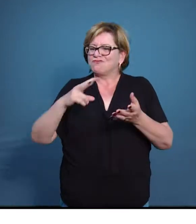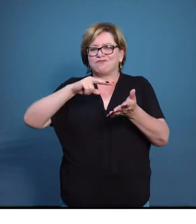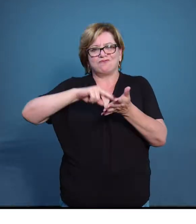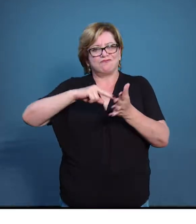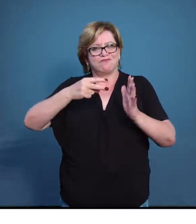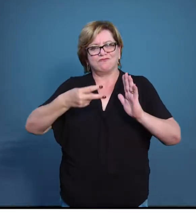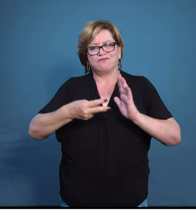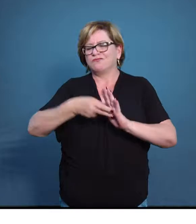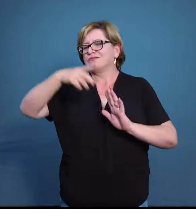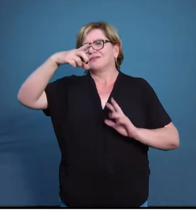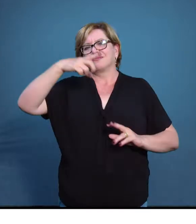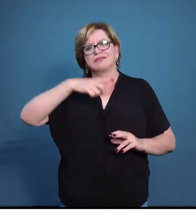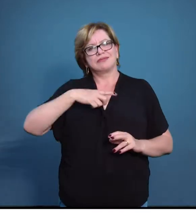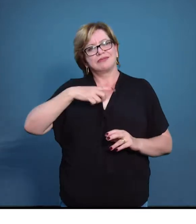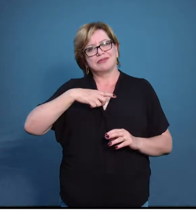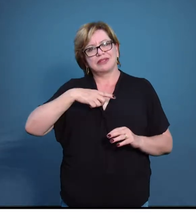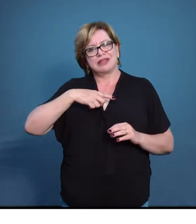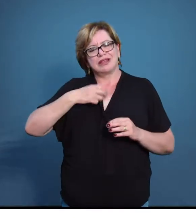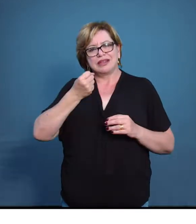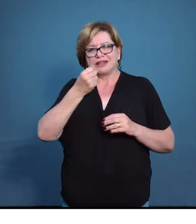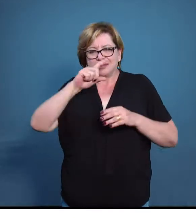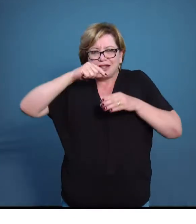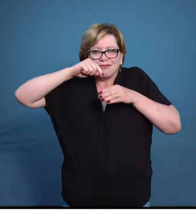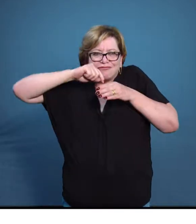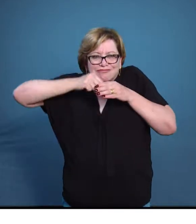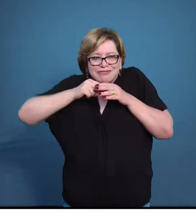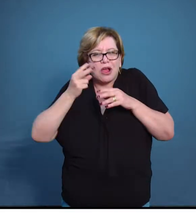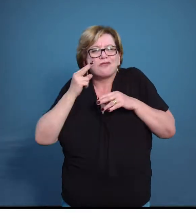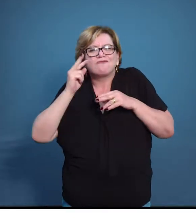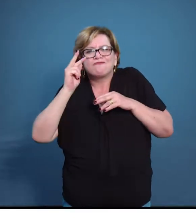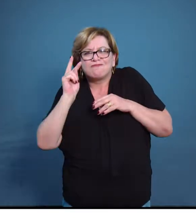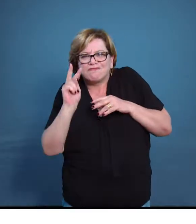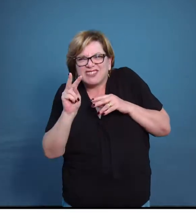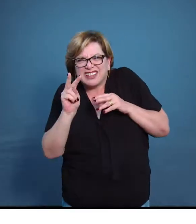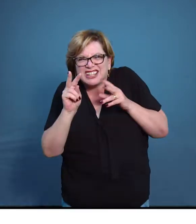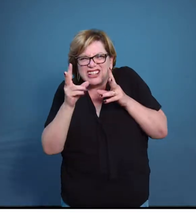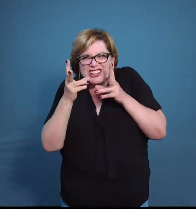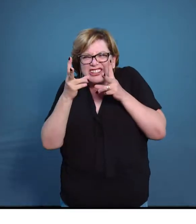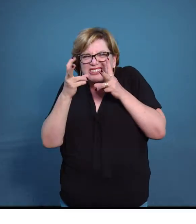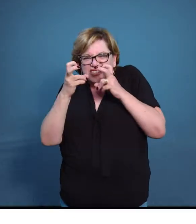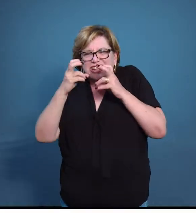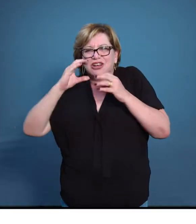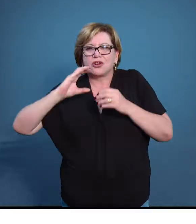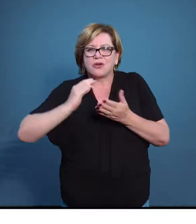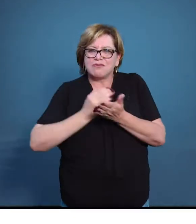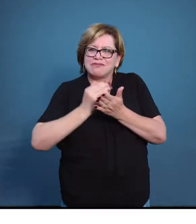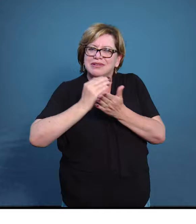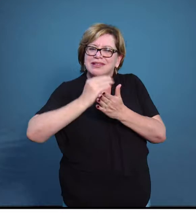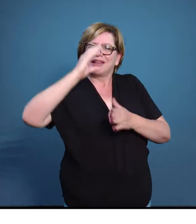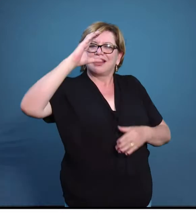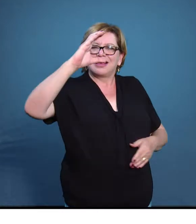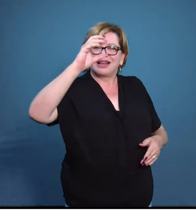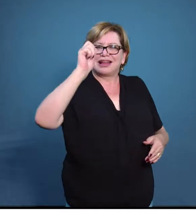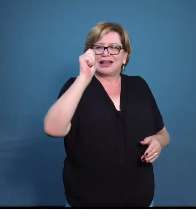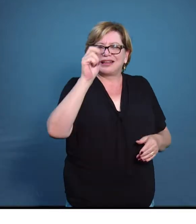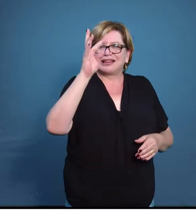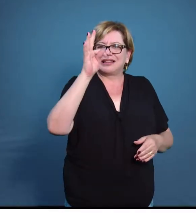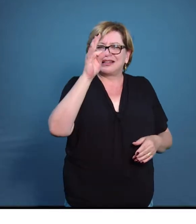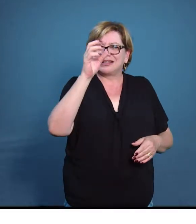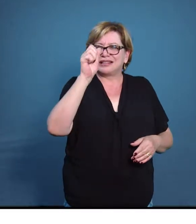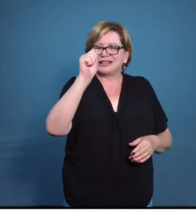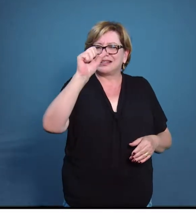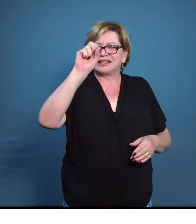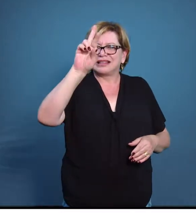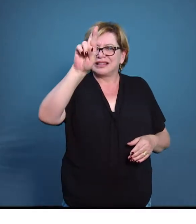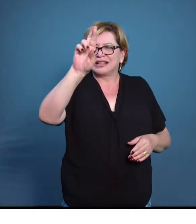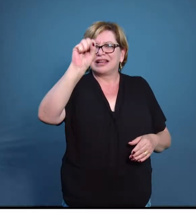significados. Aprofundando ainda mais esse olhar, nós podemos chegar ao efeito catártico, que é aquele efeito